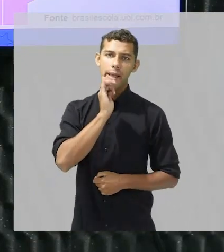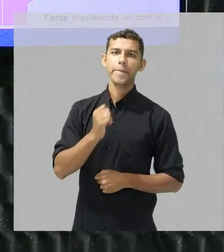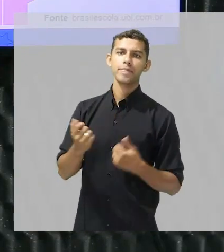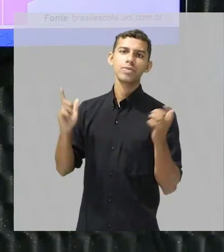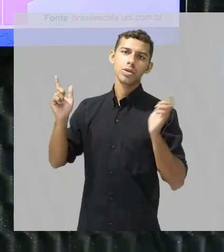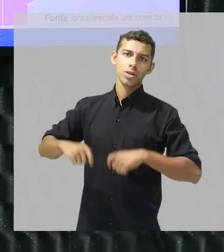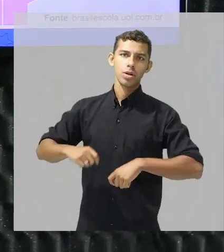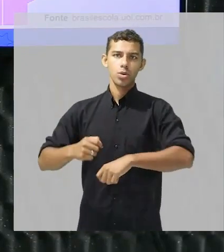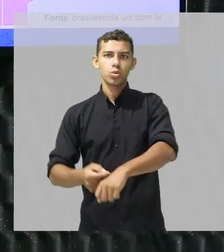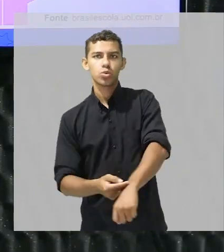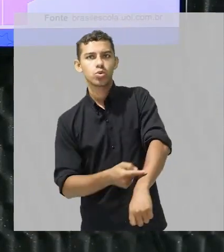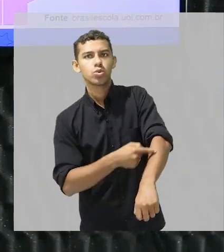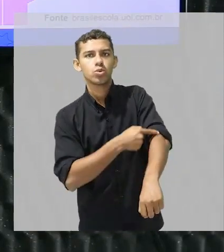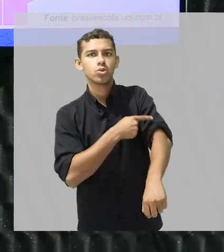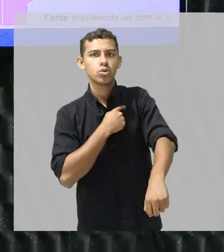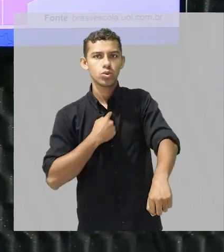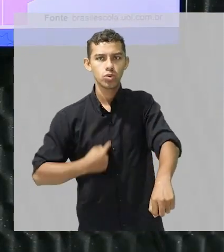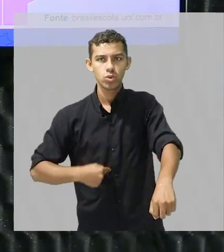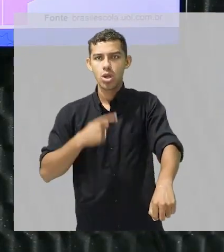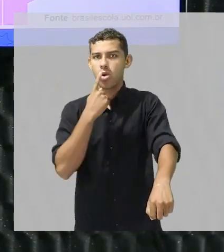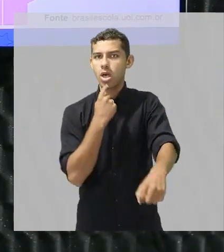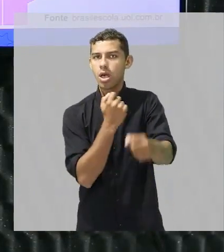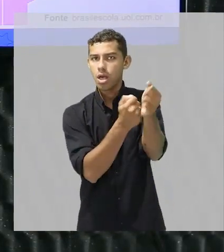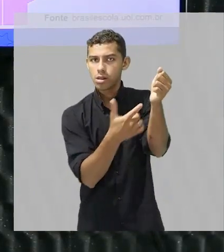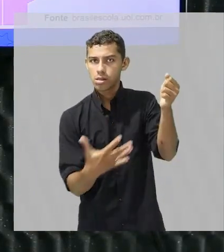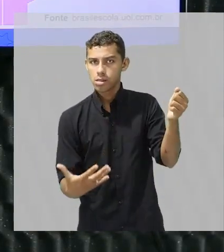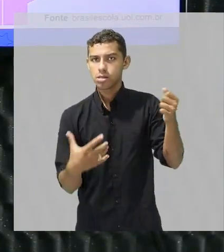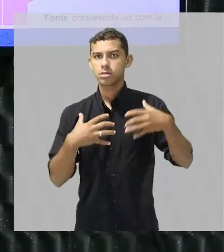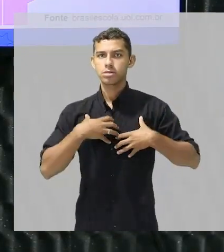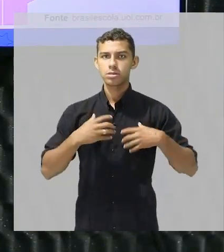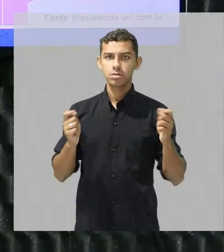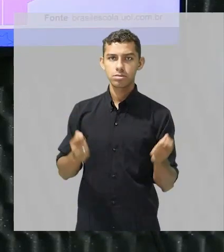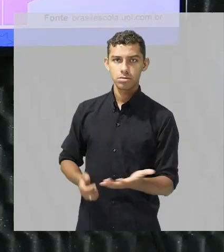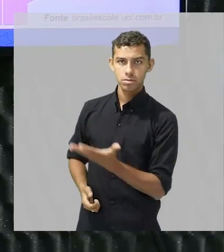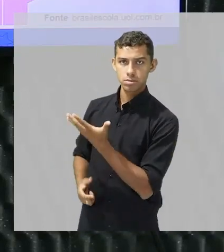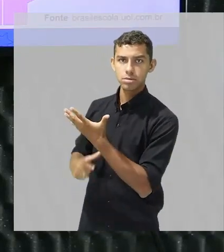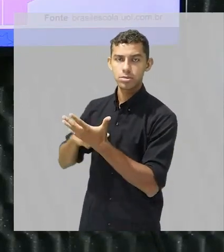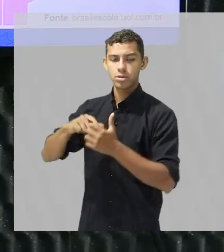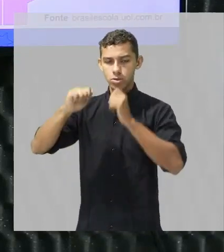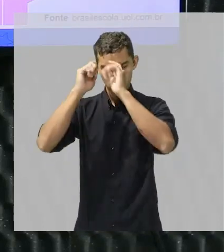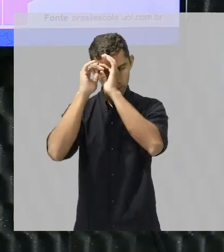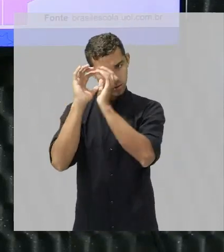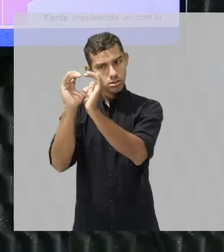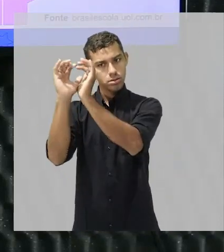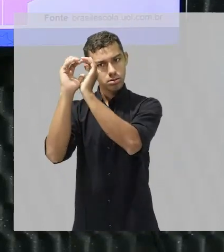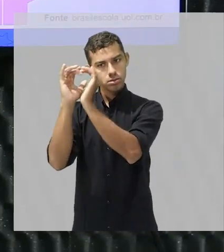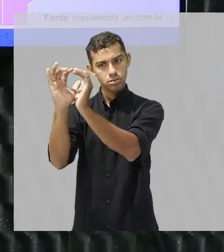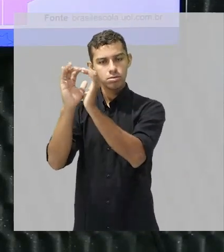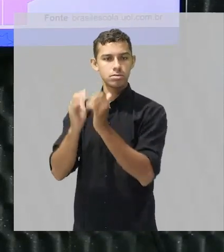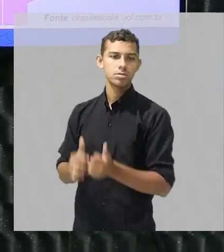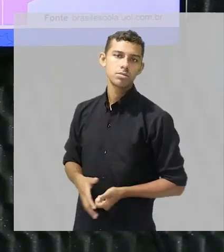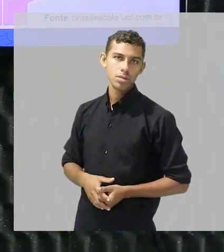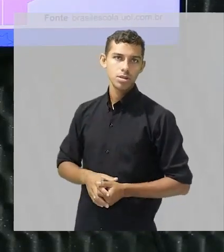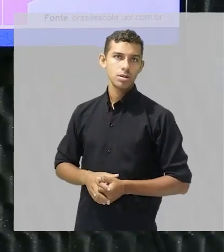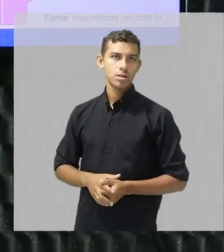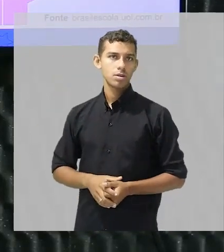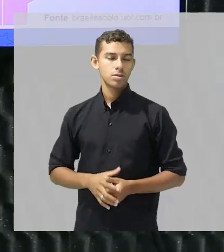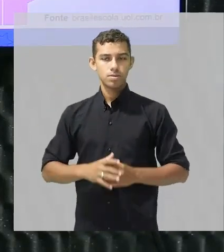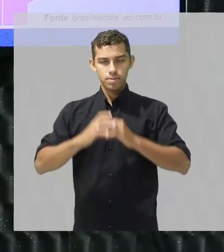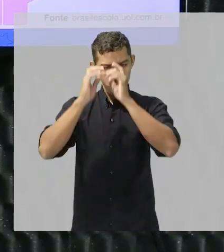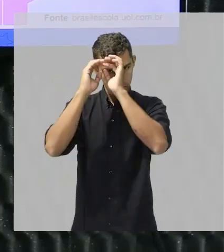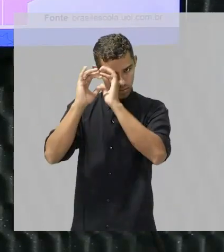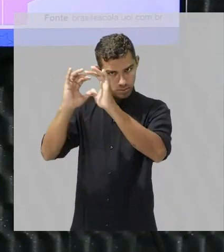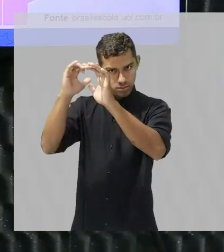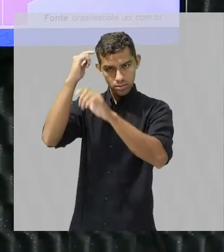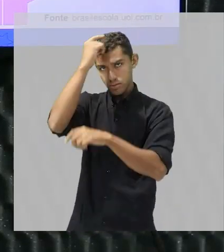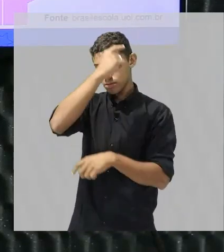que passa por essas glândulas, tá? Então, nós temos aqui, ó, na base do cérebro, aliás, na região aqui